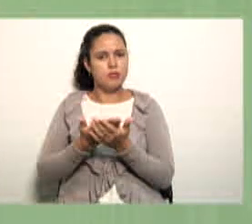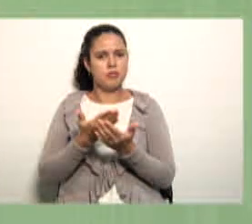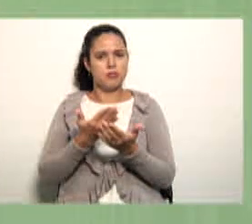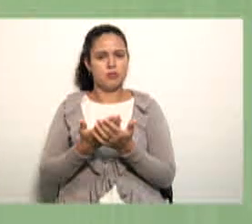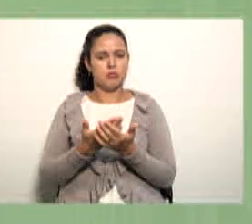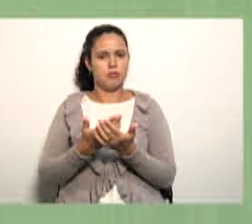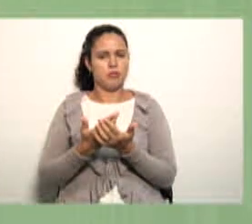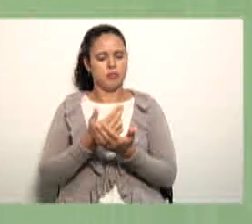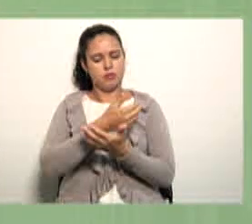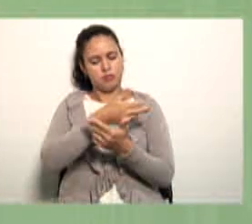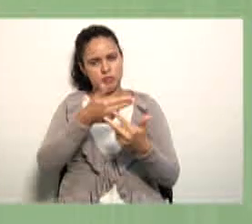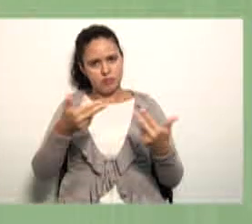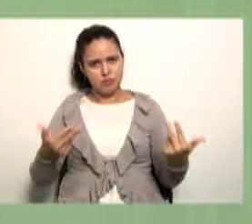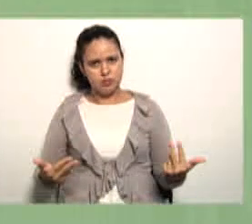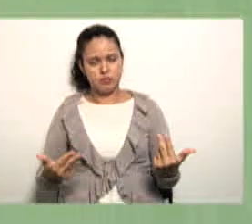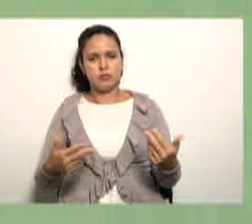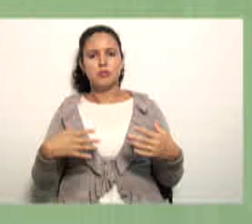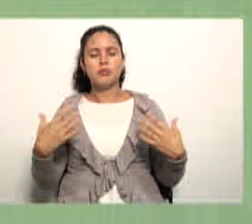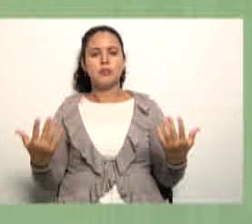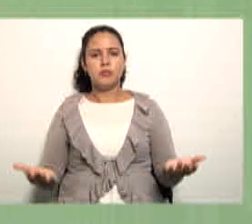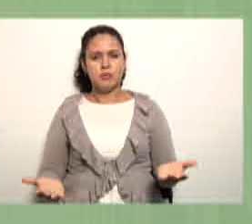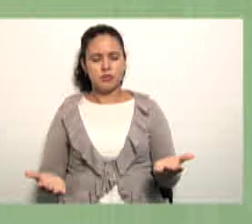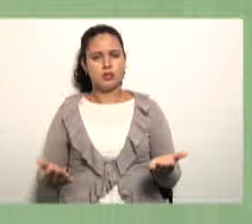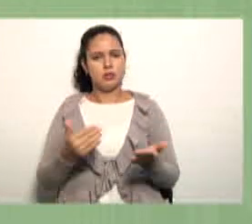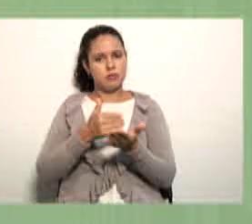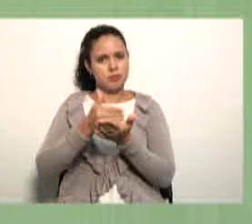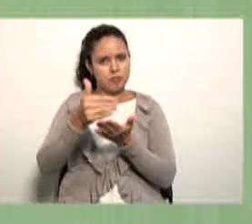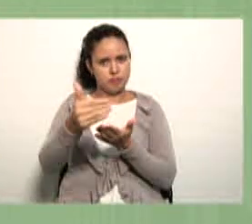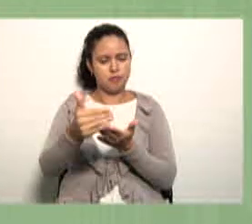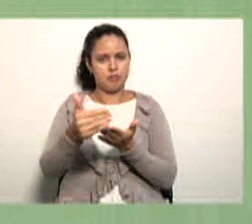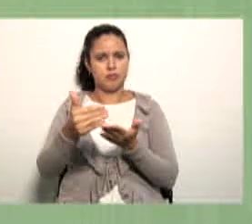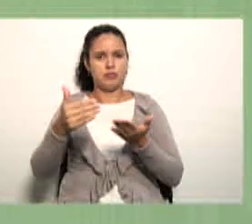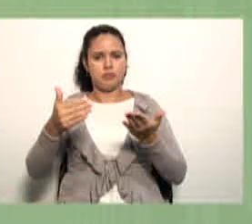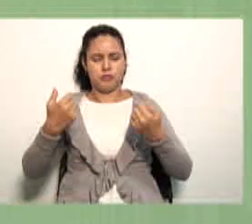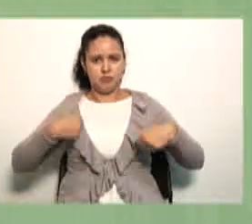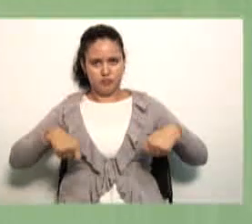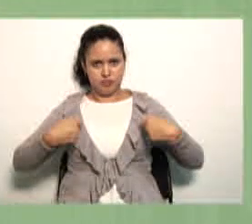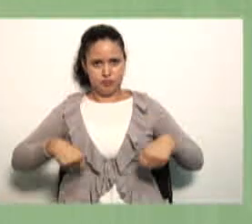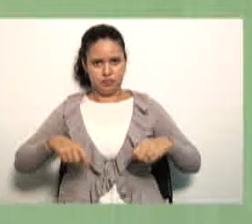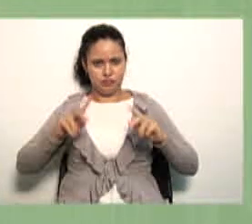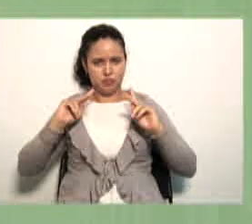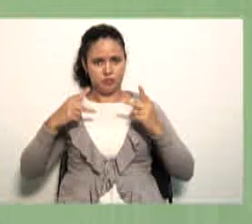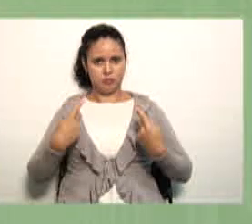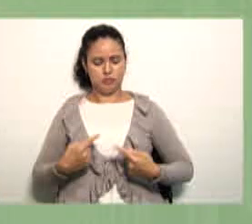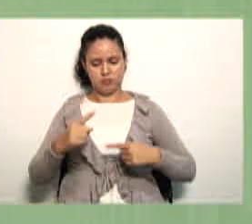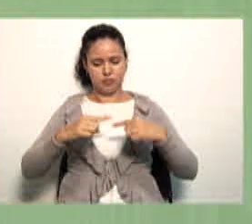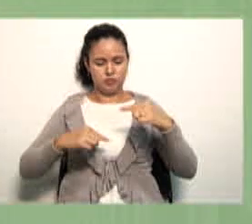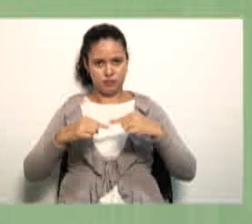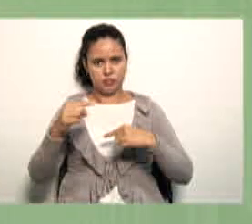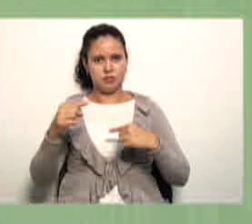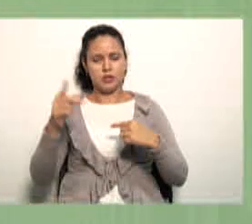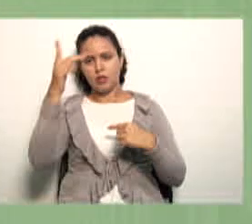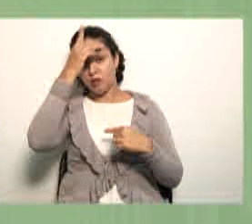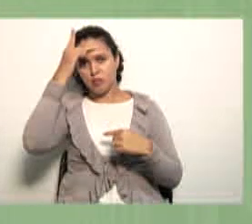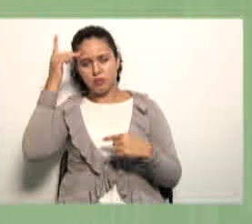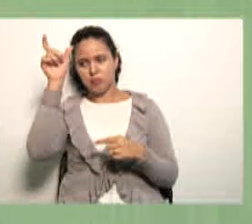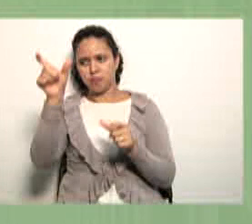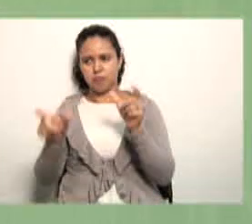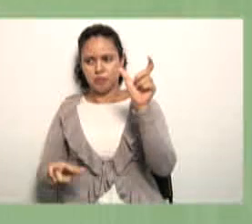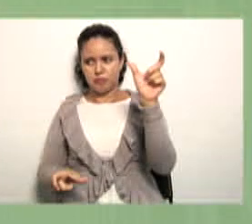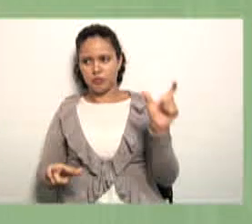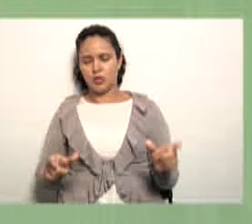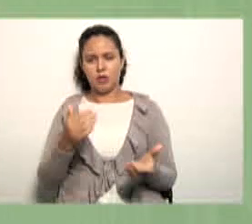Uma vez atendidas as necessidades ditas materiais, o indivíduo passa a sentir outros tipos